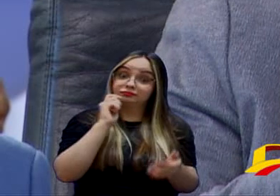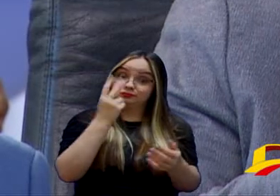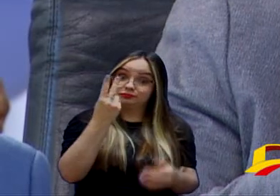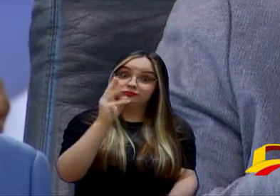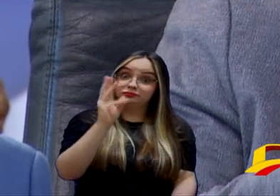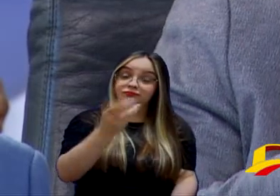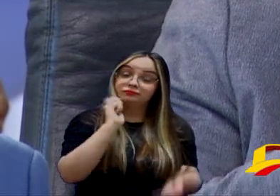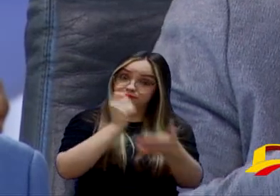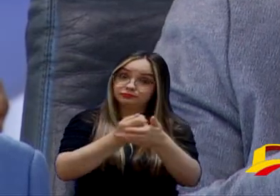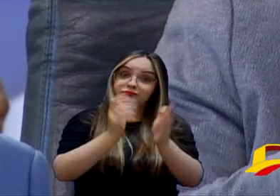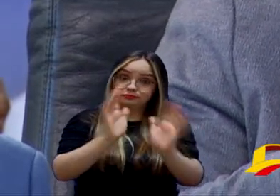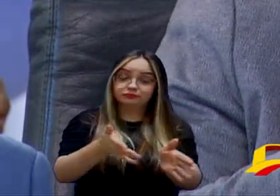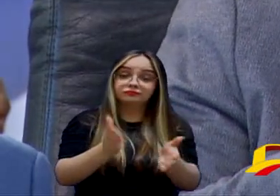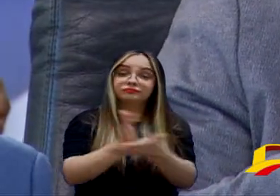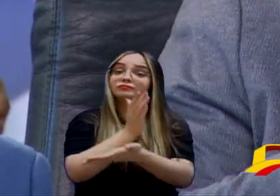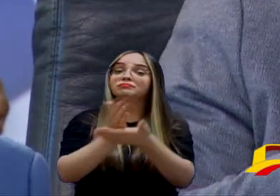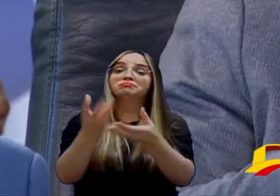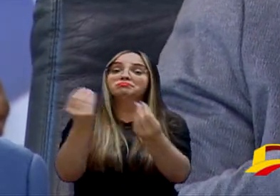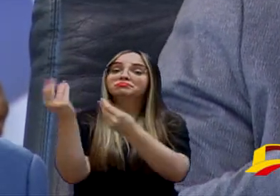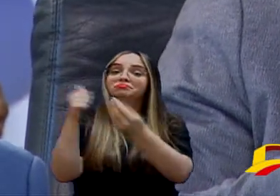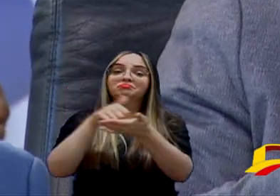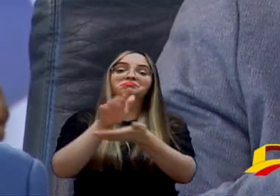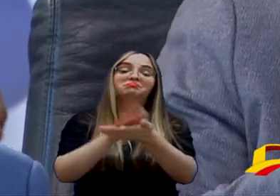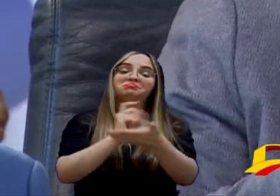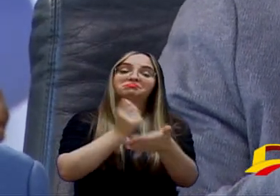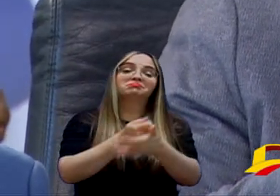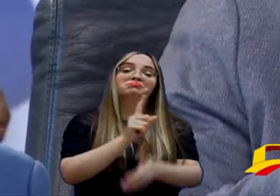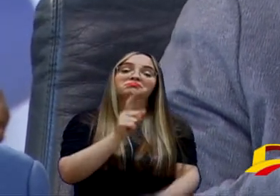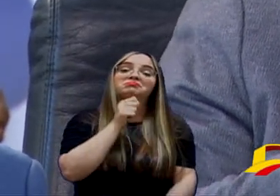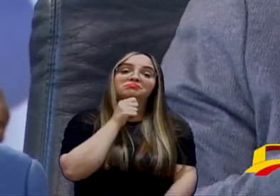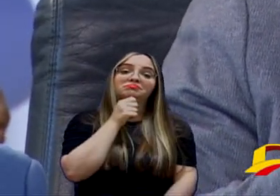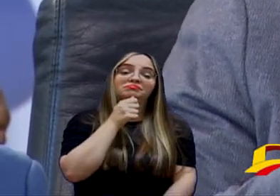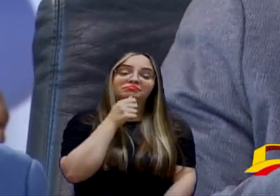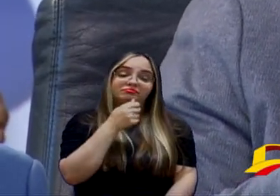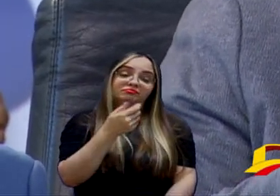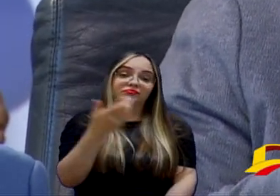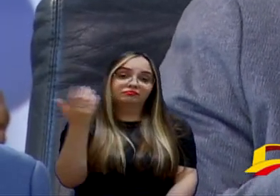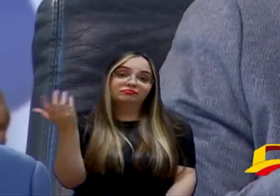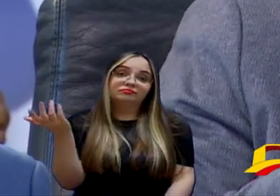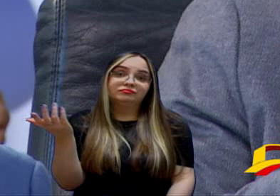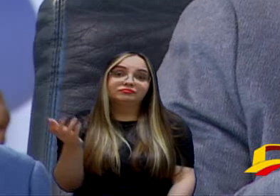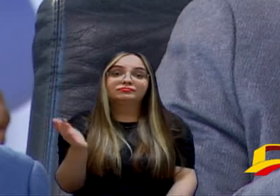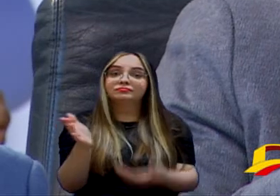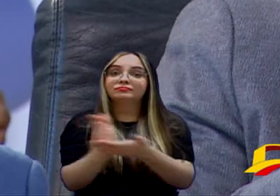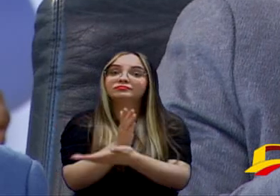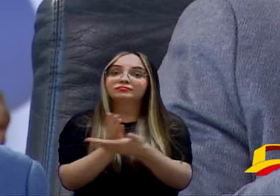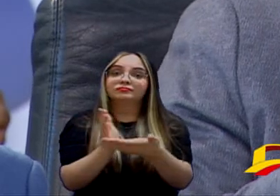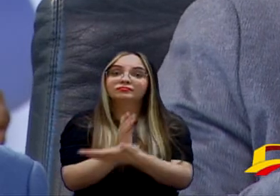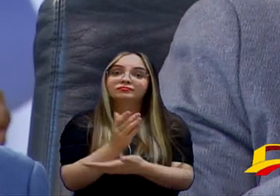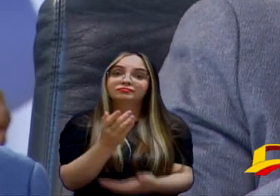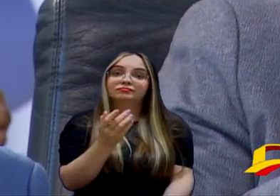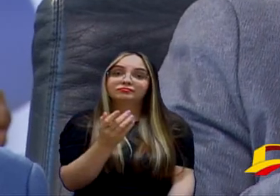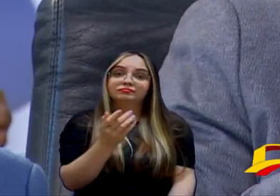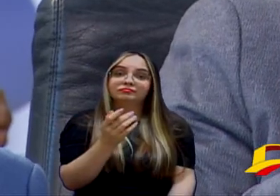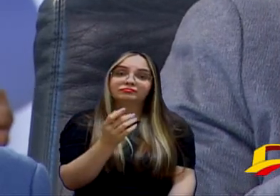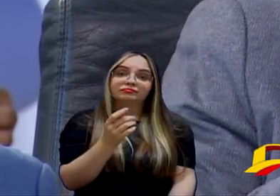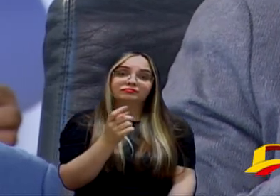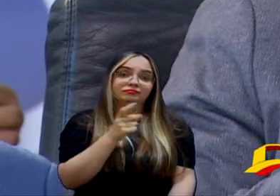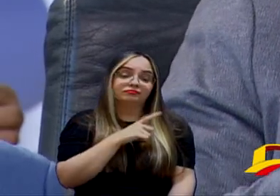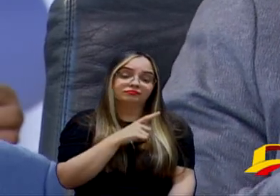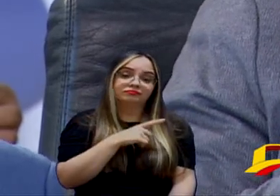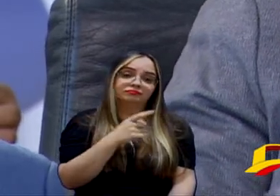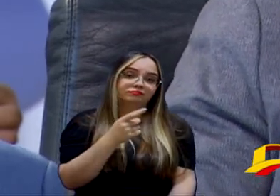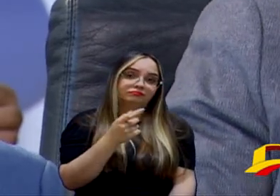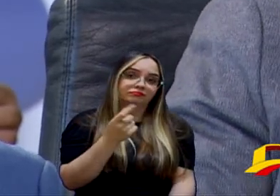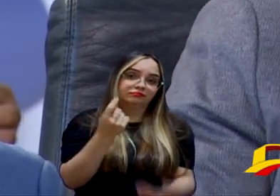depois levaram multa ainda não não fizeram ainda e tem uns que tem recursos ainda né de algumas multas aí